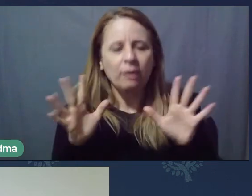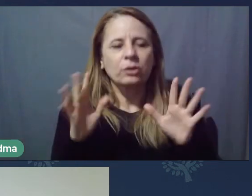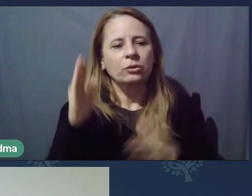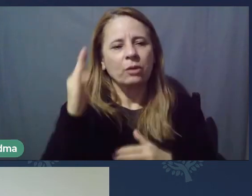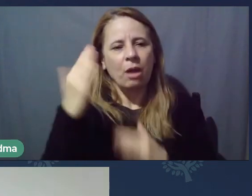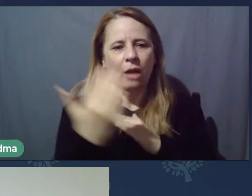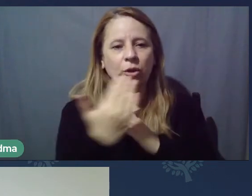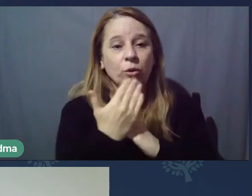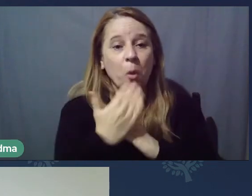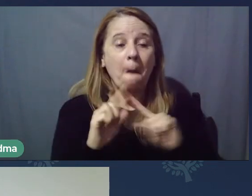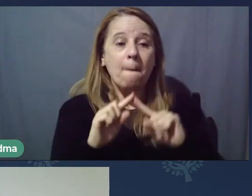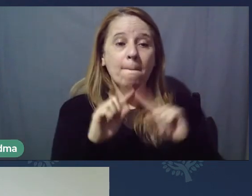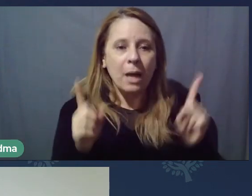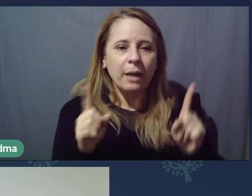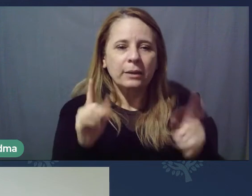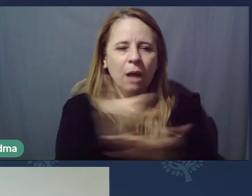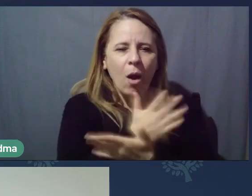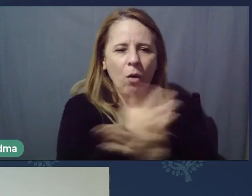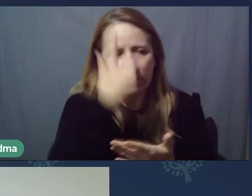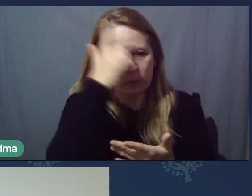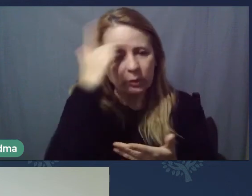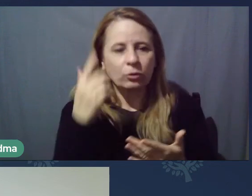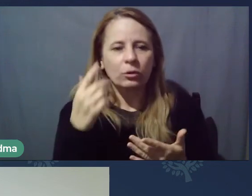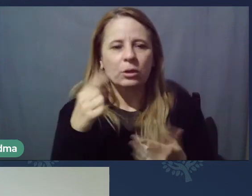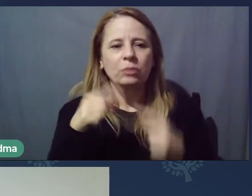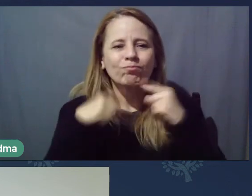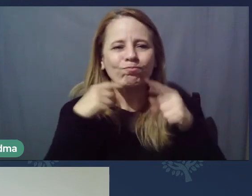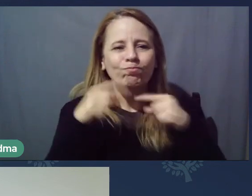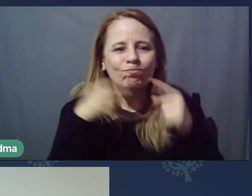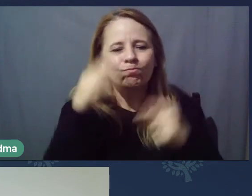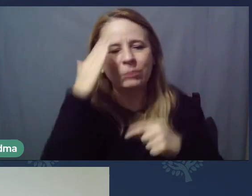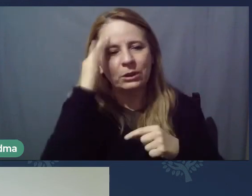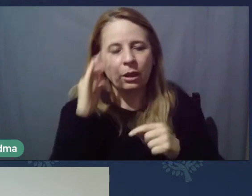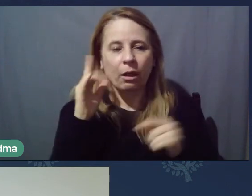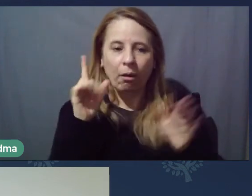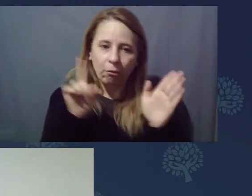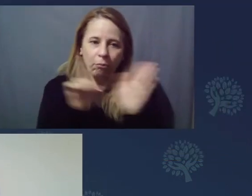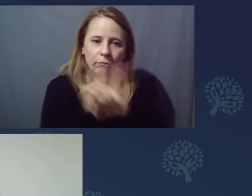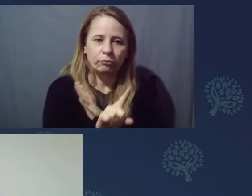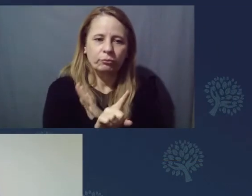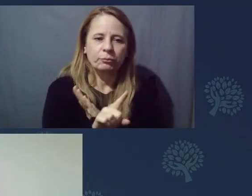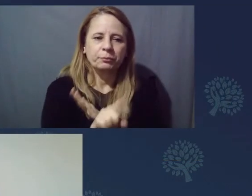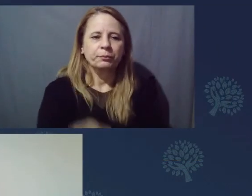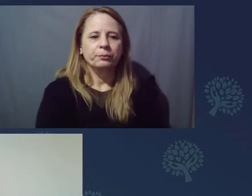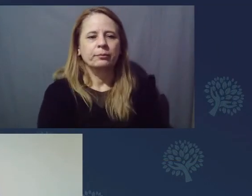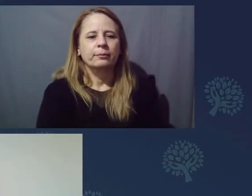pessoas tiveram algumas dúvidas, né, e foram colocando no chat, e aí eu vou lendo aqui para o senhor.